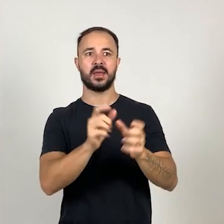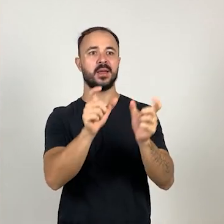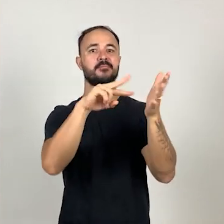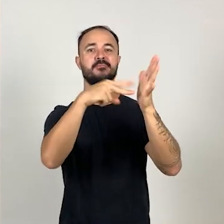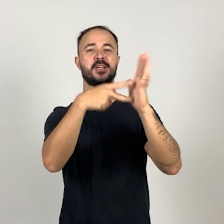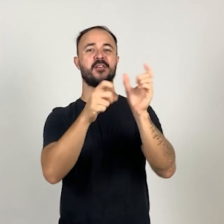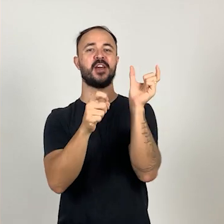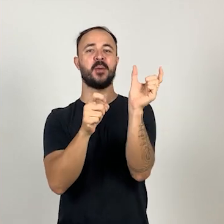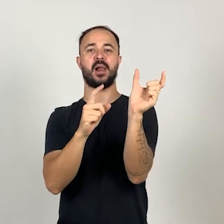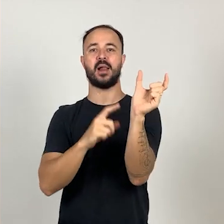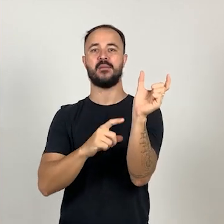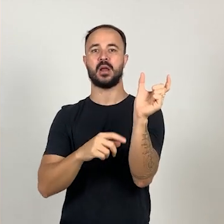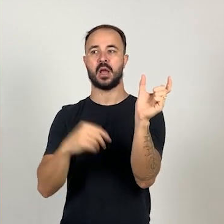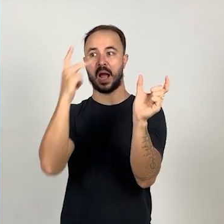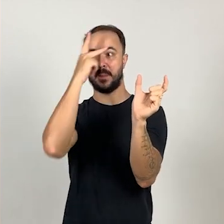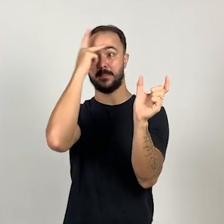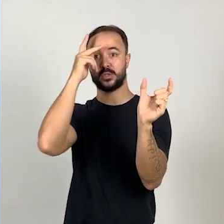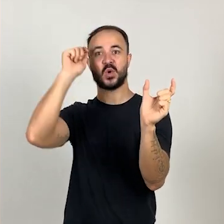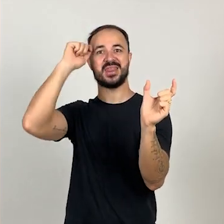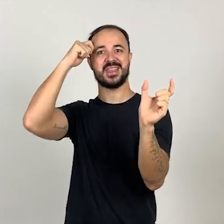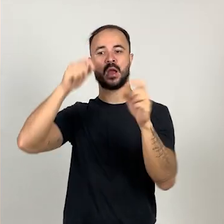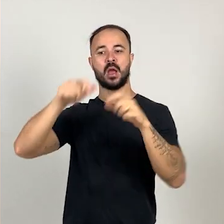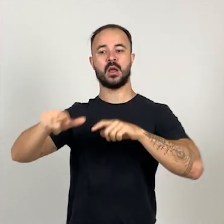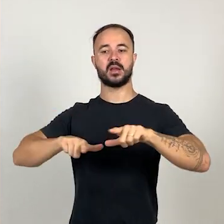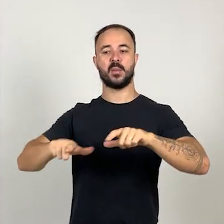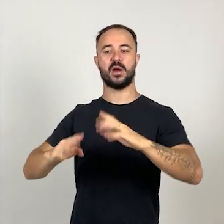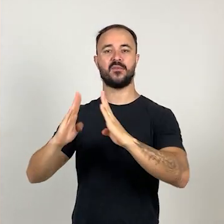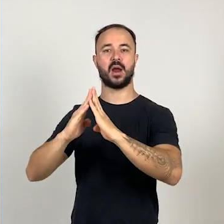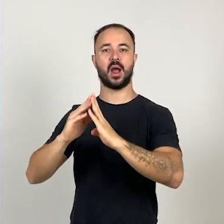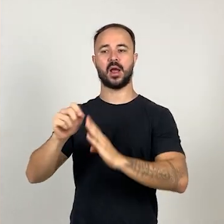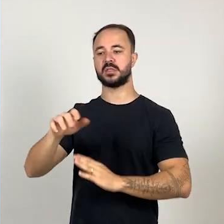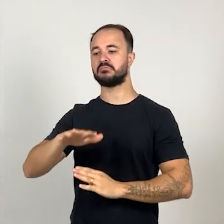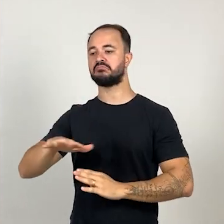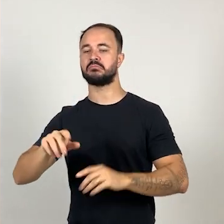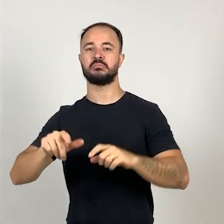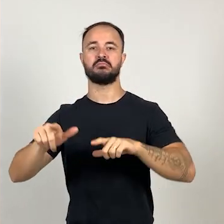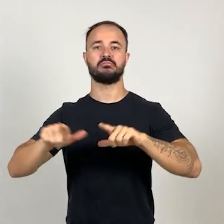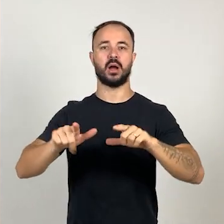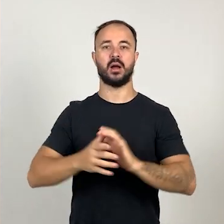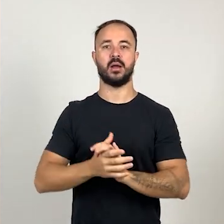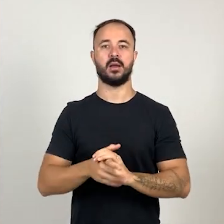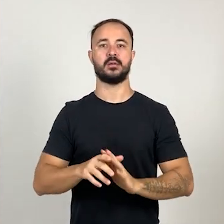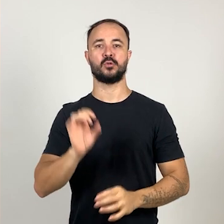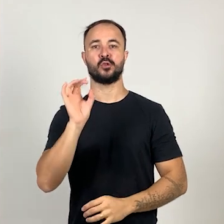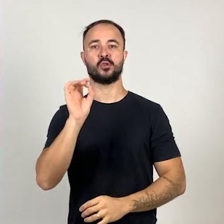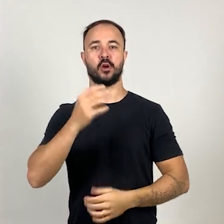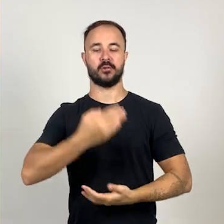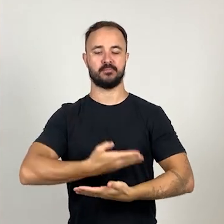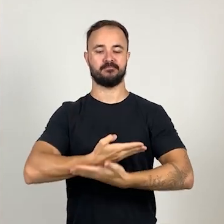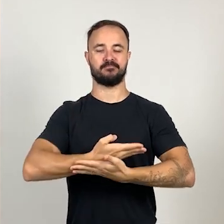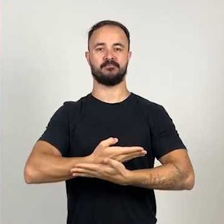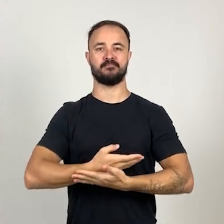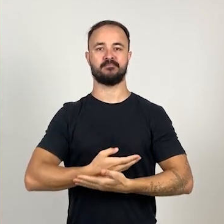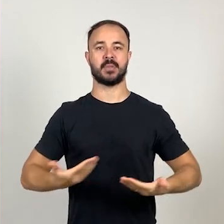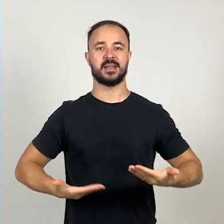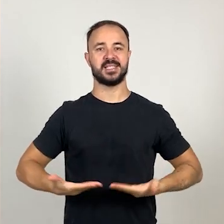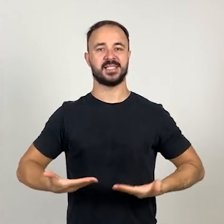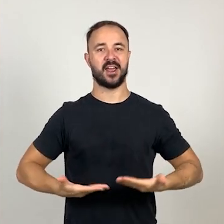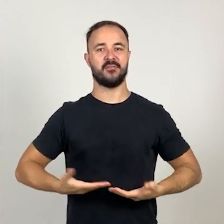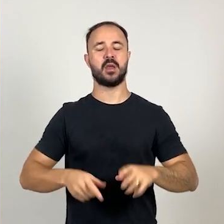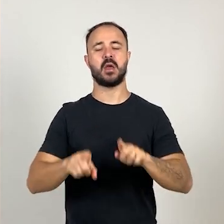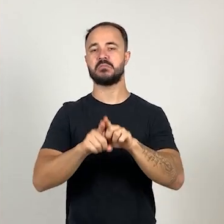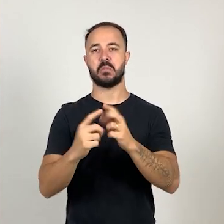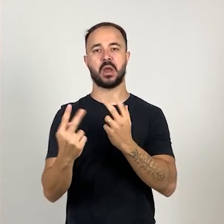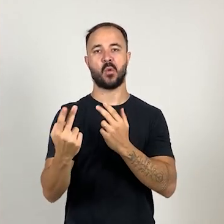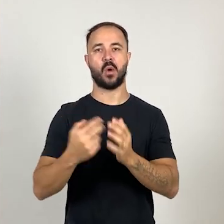que desempenhavam funções domésticas. Elas eram encarregadas de segurar objetos para seus proprietários,